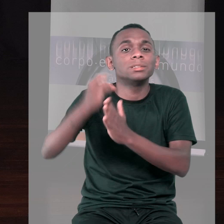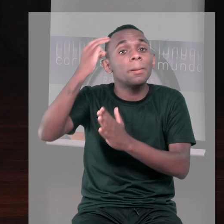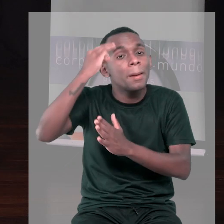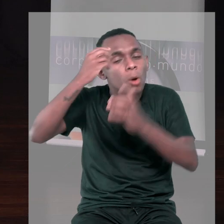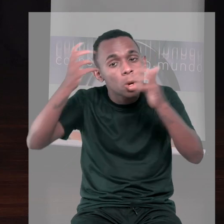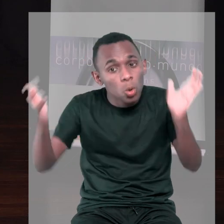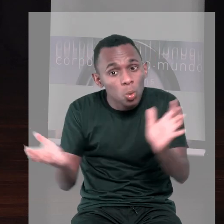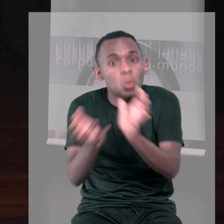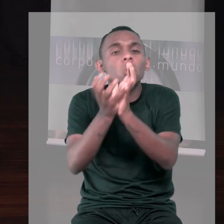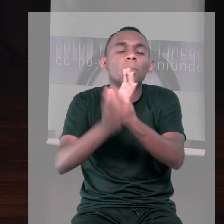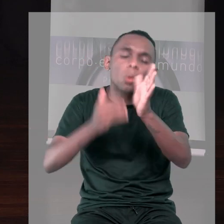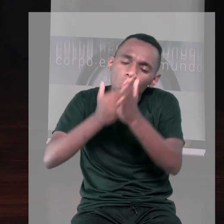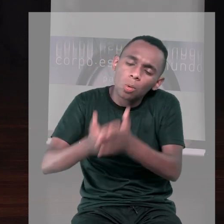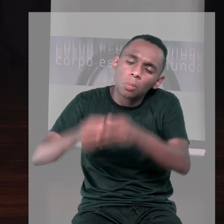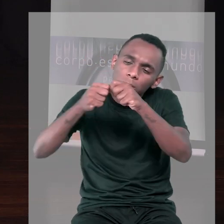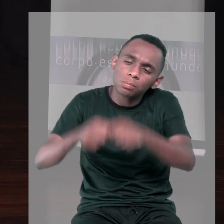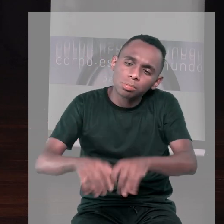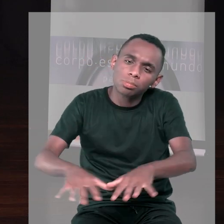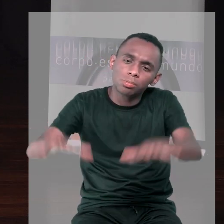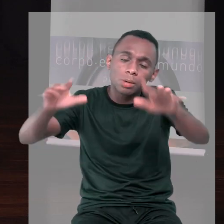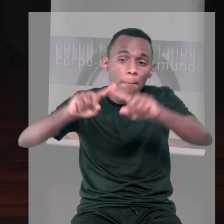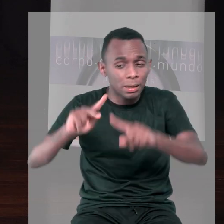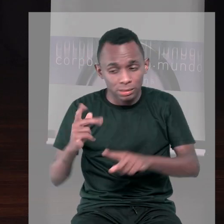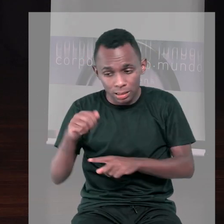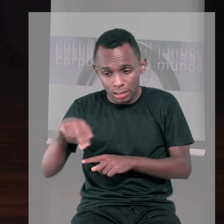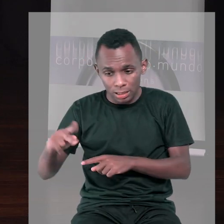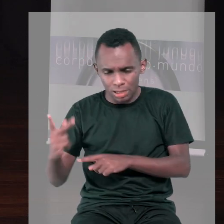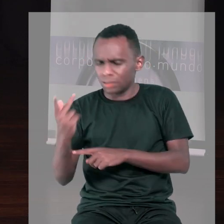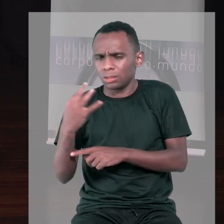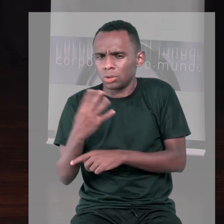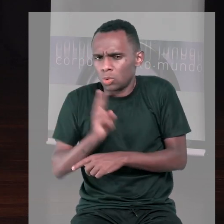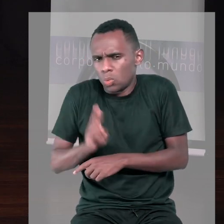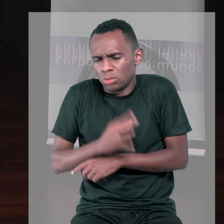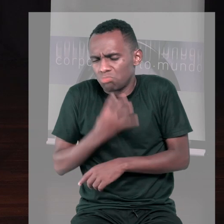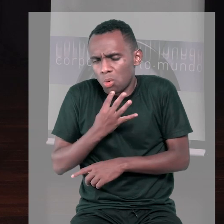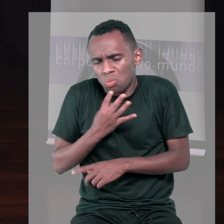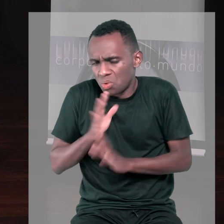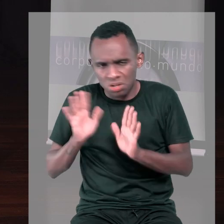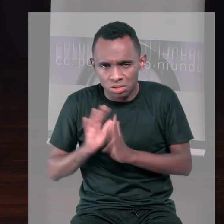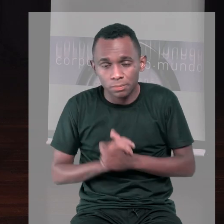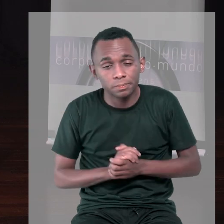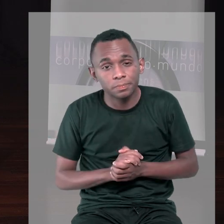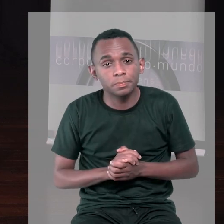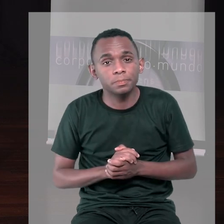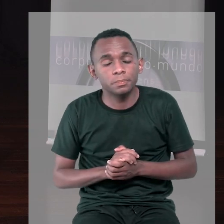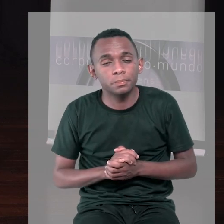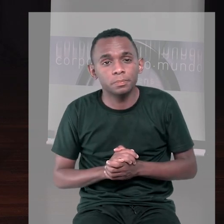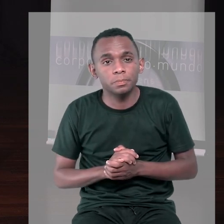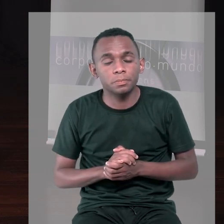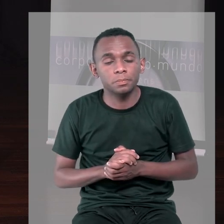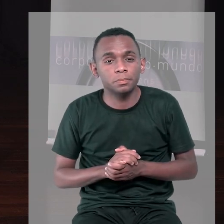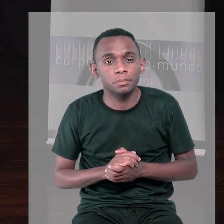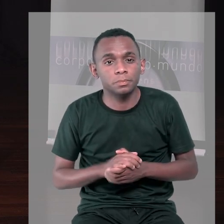coletiva, justamente porque ele ainda, a meu ver, está fortemente sob o impacto de uma concepção positivista da